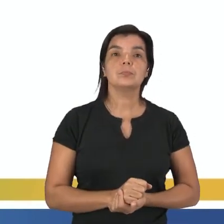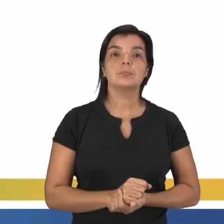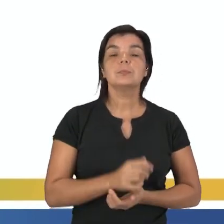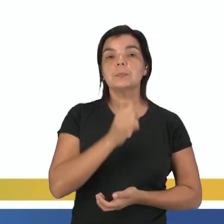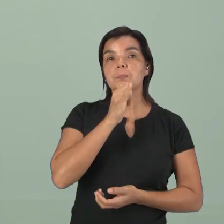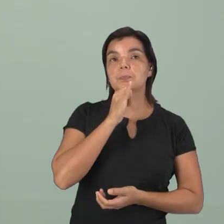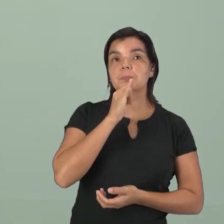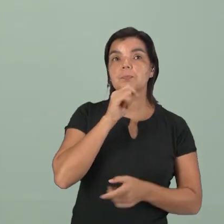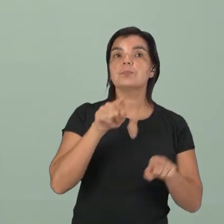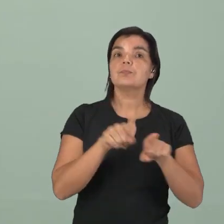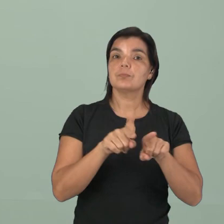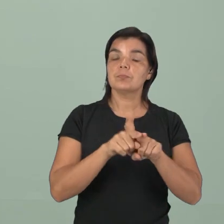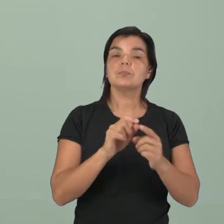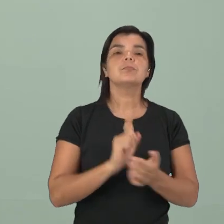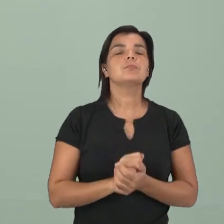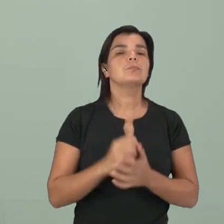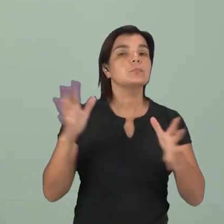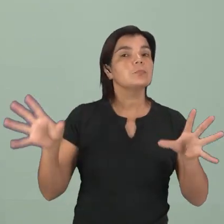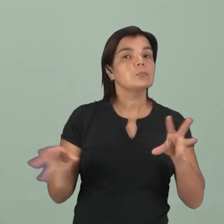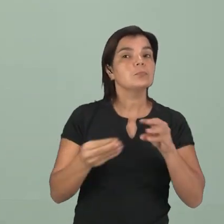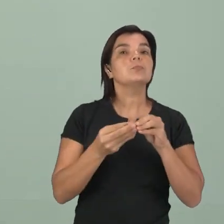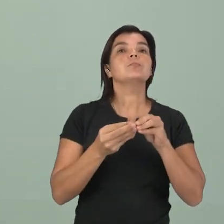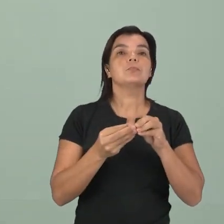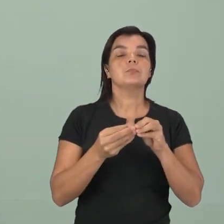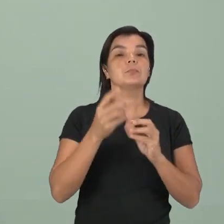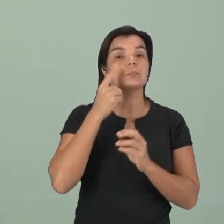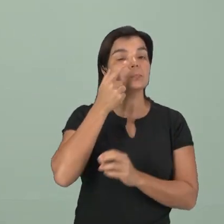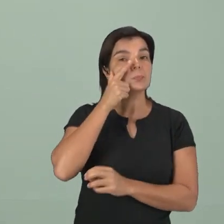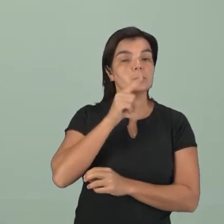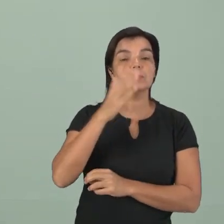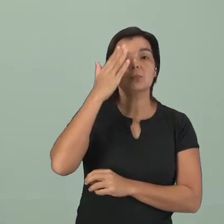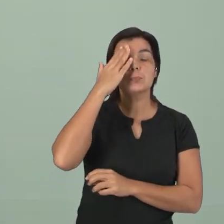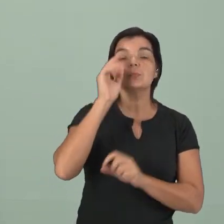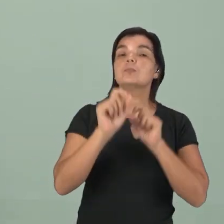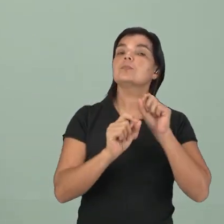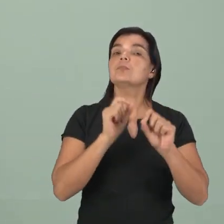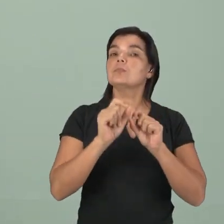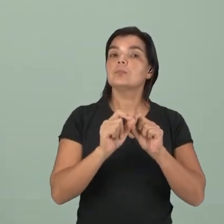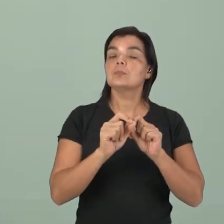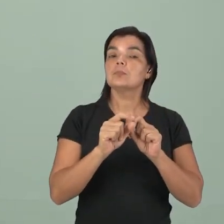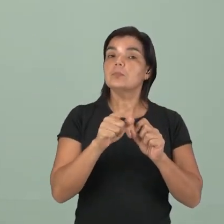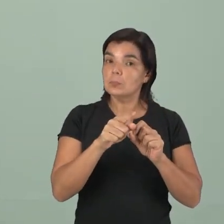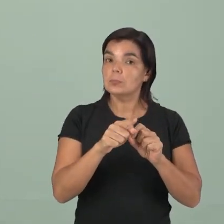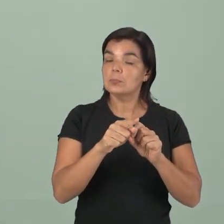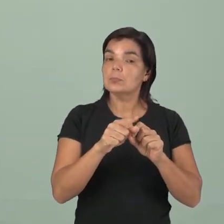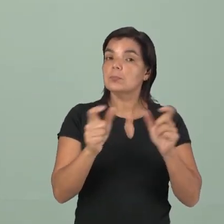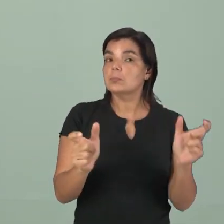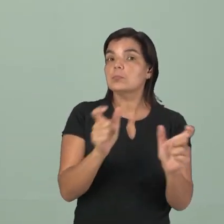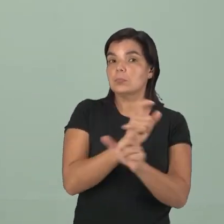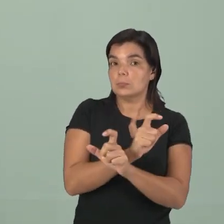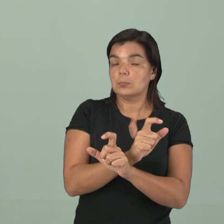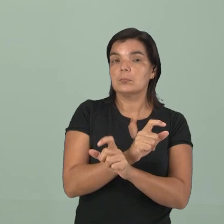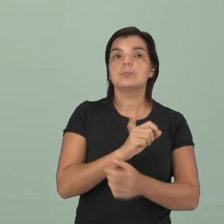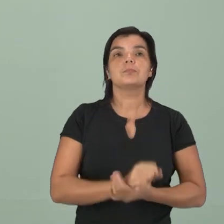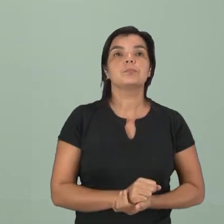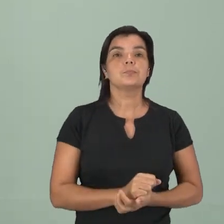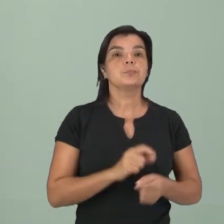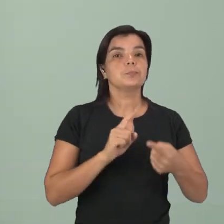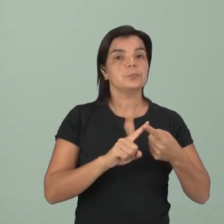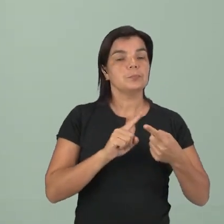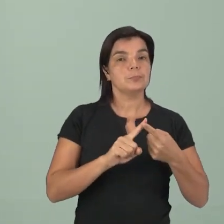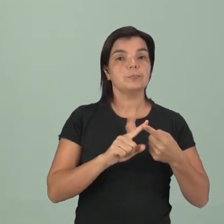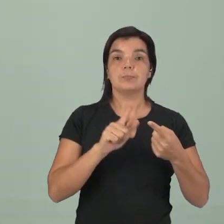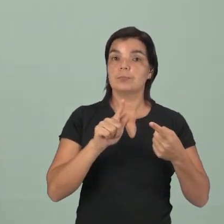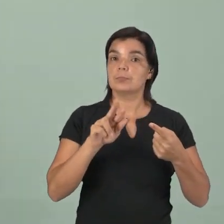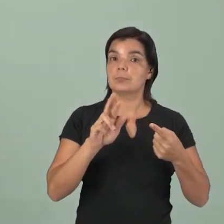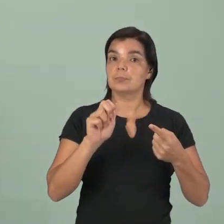último exemplo, a gente pode já fazer aqui um resumo. Você já conseguiu já entender praticamente como é que você faz essa conversão. Então, vamos lá.